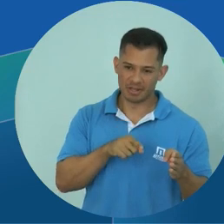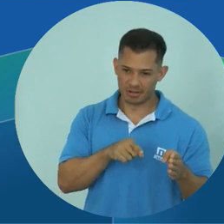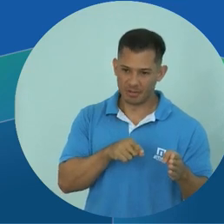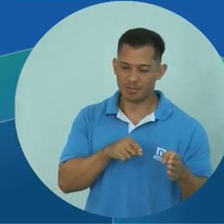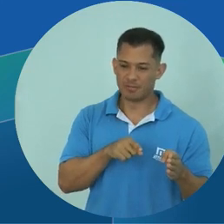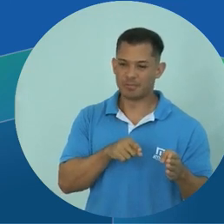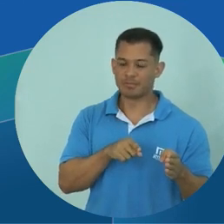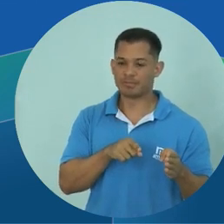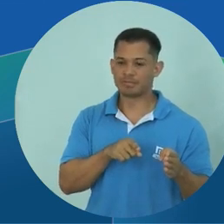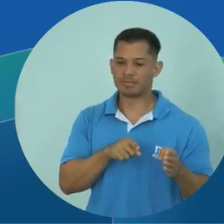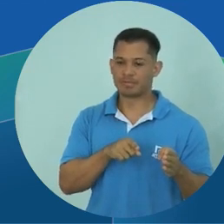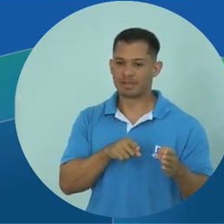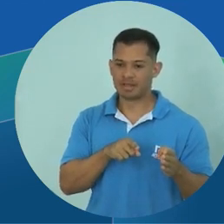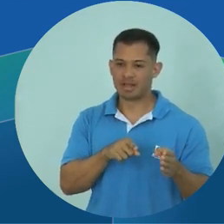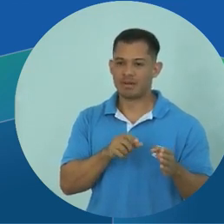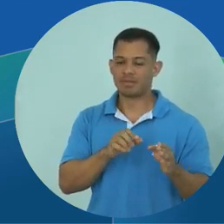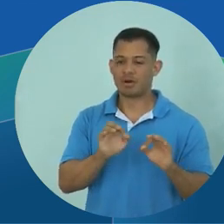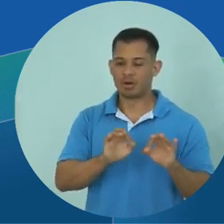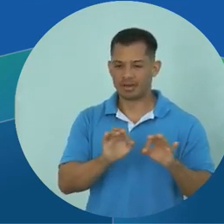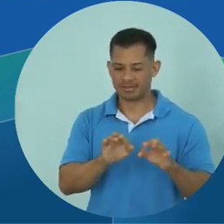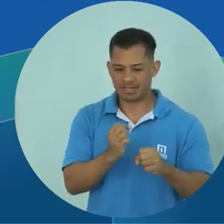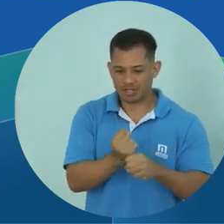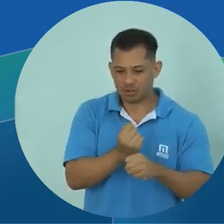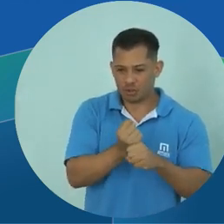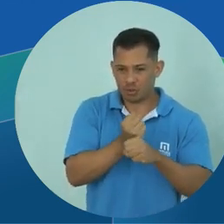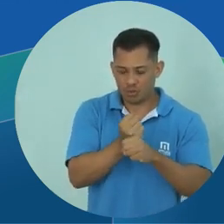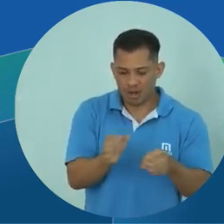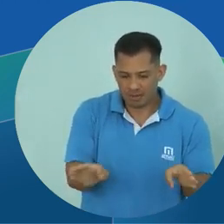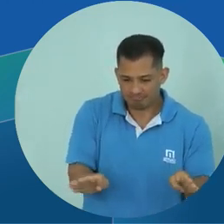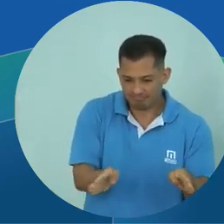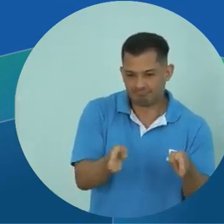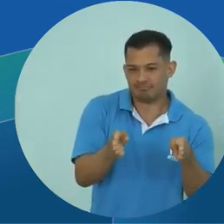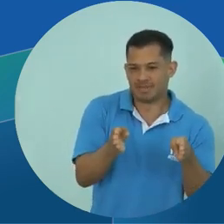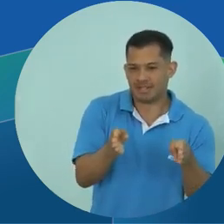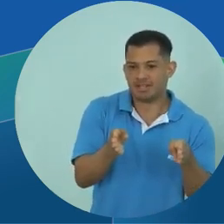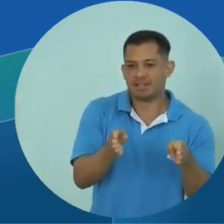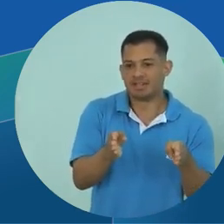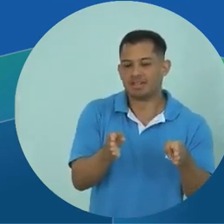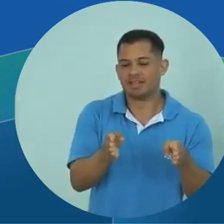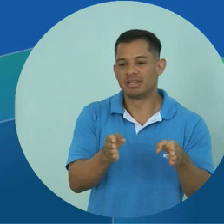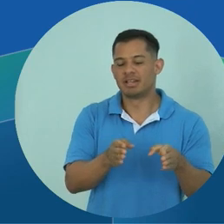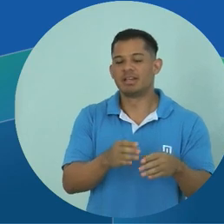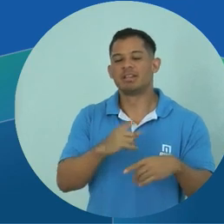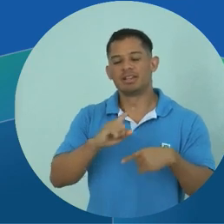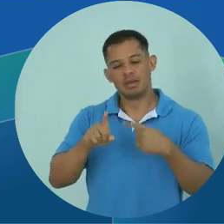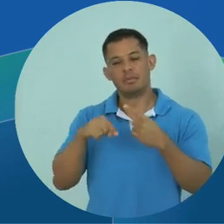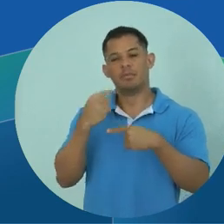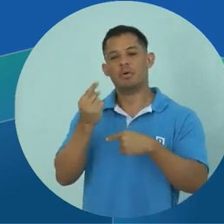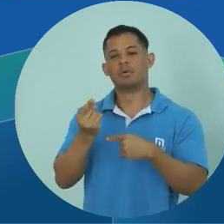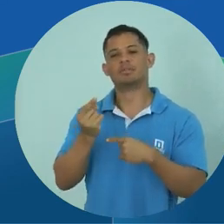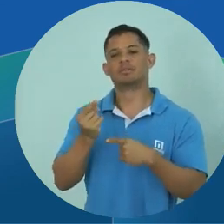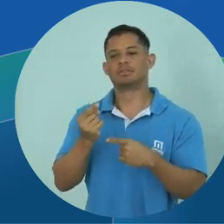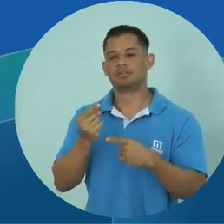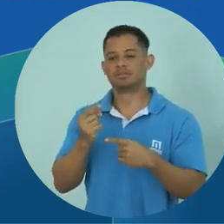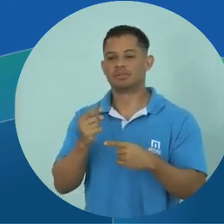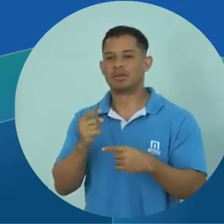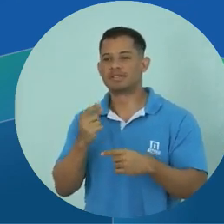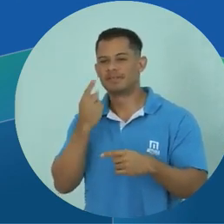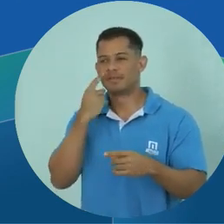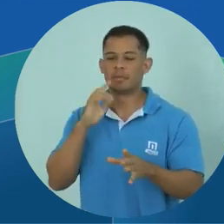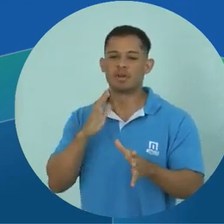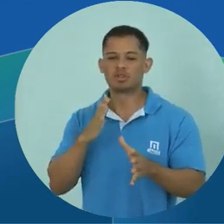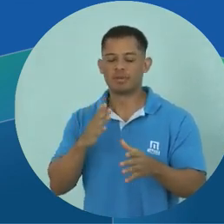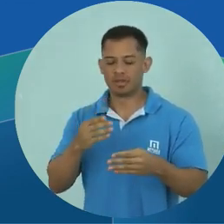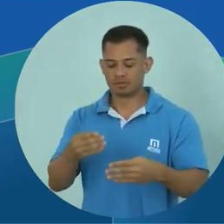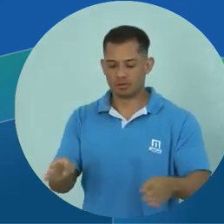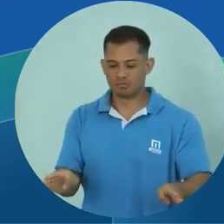né, da estrutura, e a partir do momento que a gente atingiu ali uma cota de aproximadamente